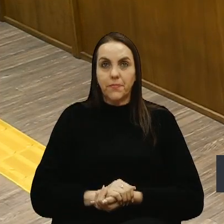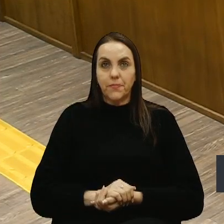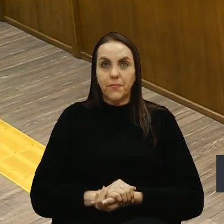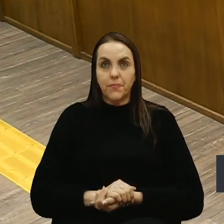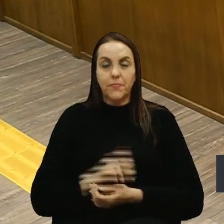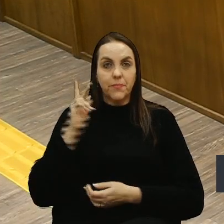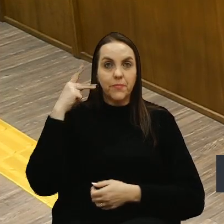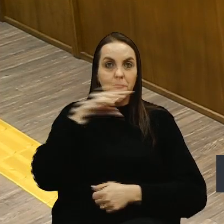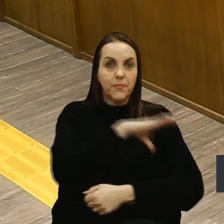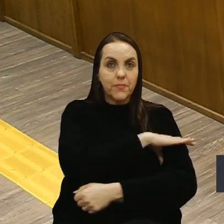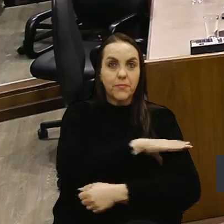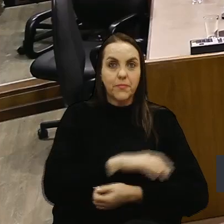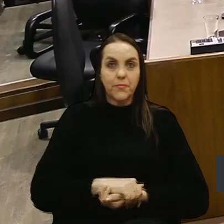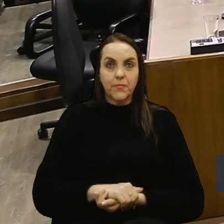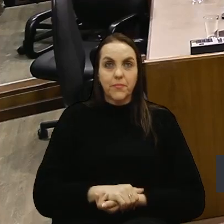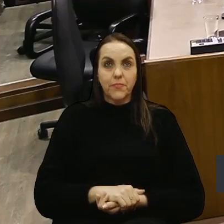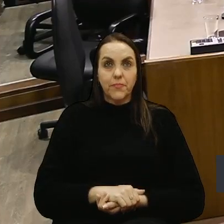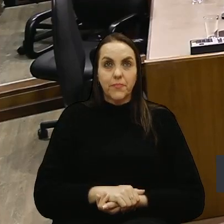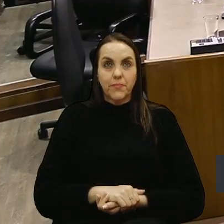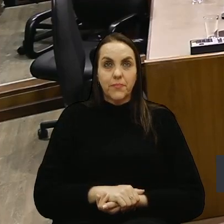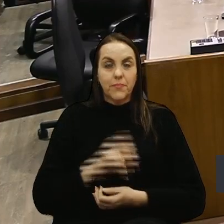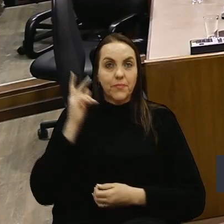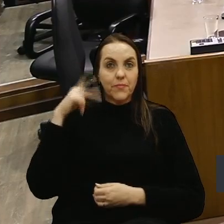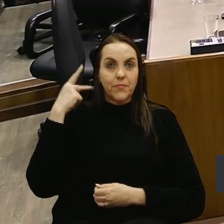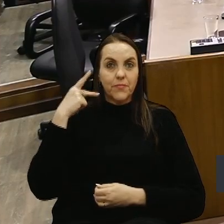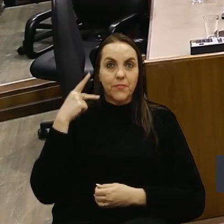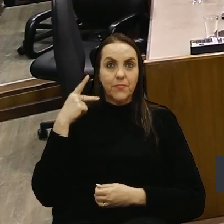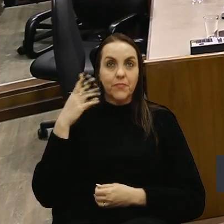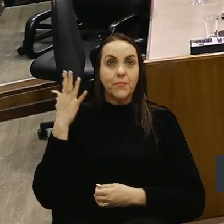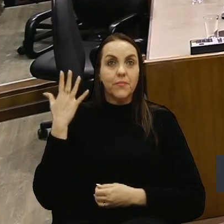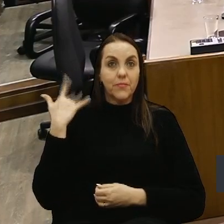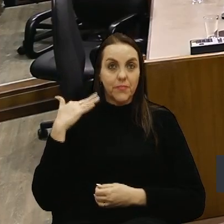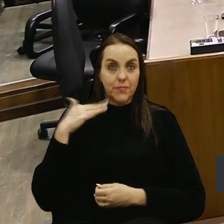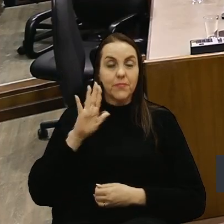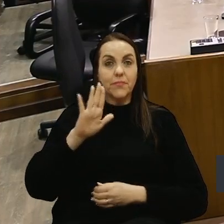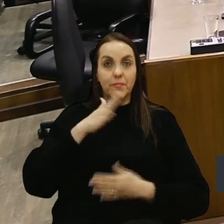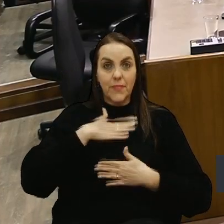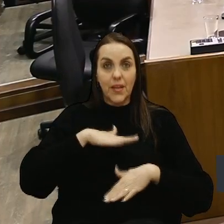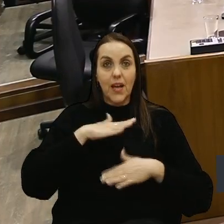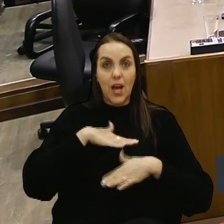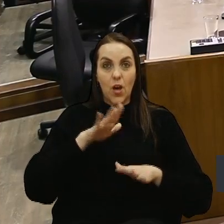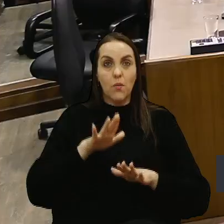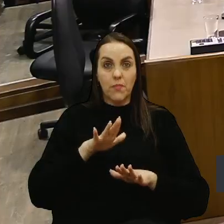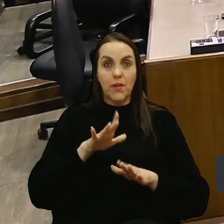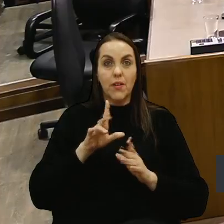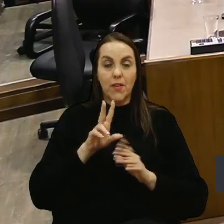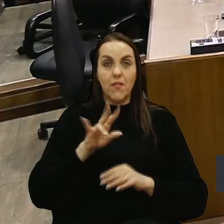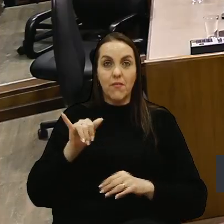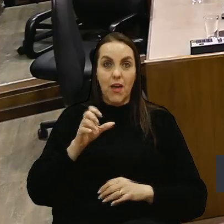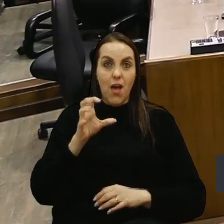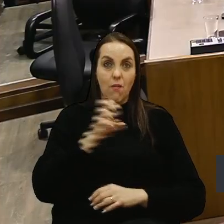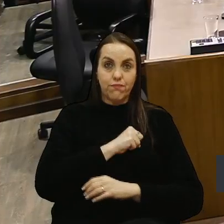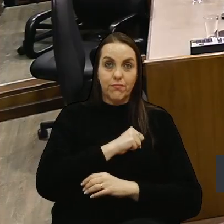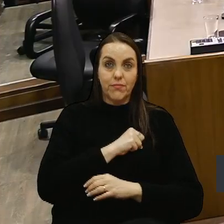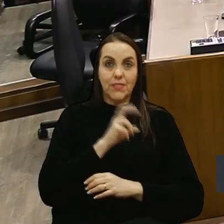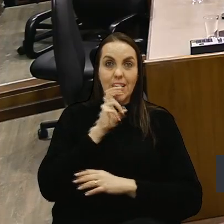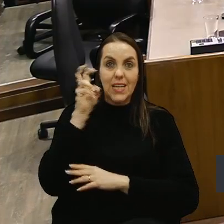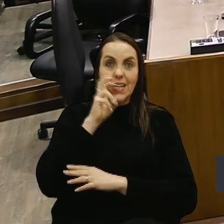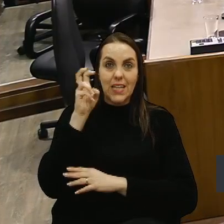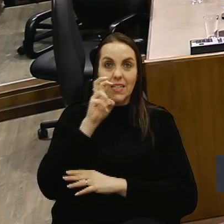Vereador Capitão Ramon. Vereadora, calma. Calma, que senão a senhora vai ter um ataque do coração. A senhora está gritando.